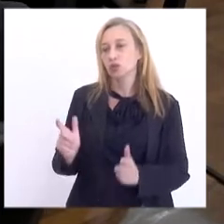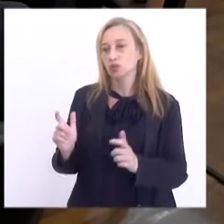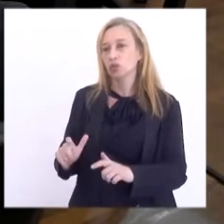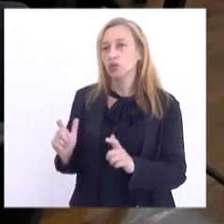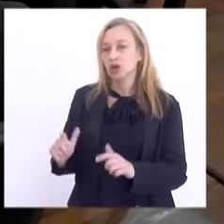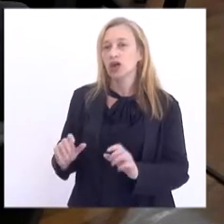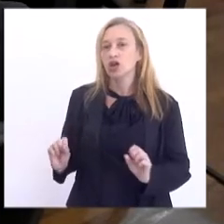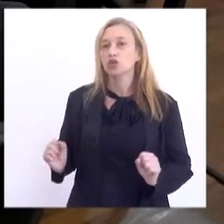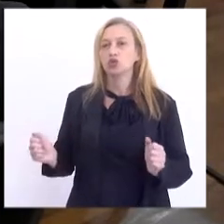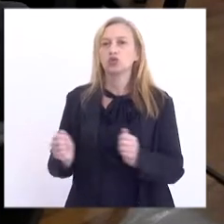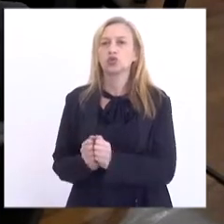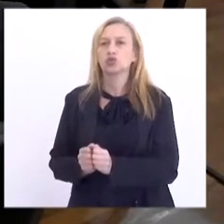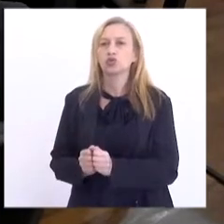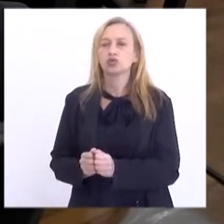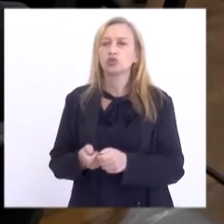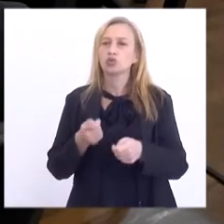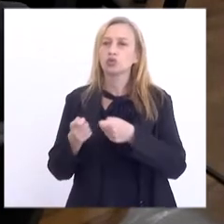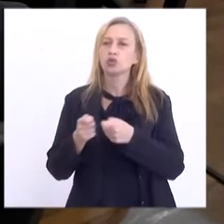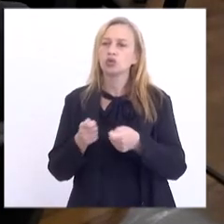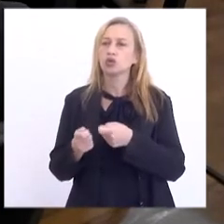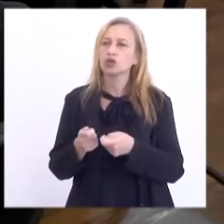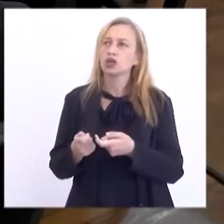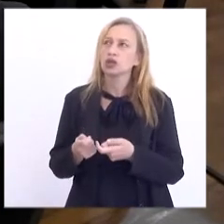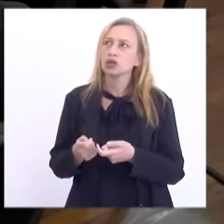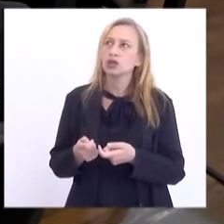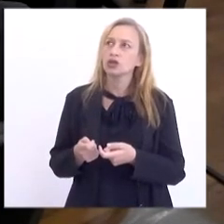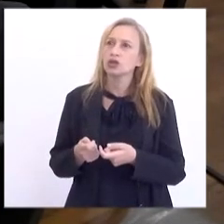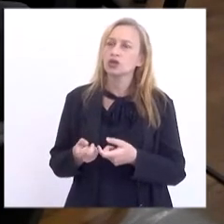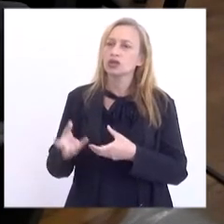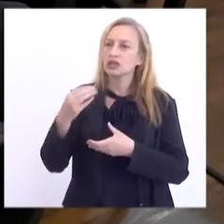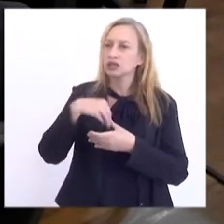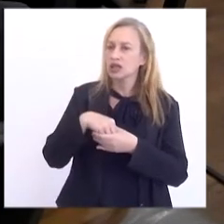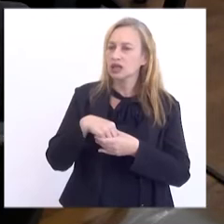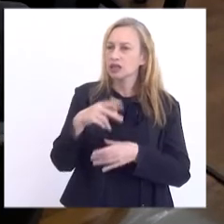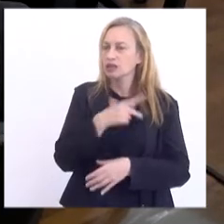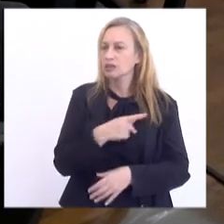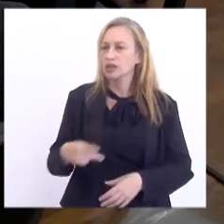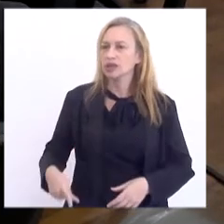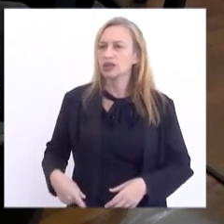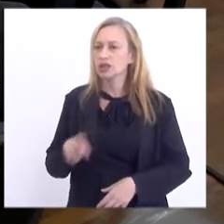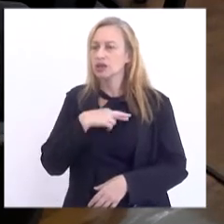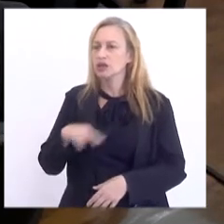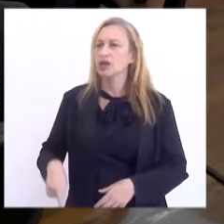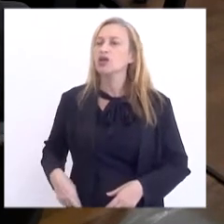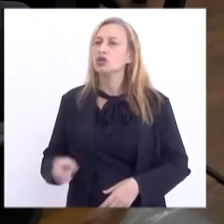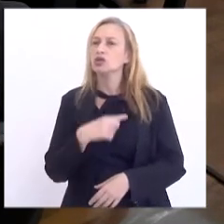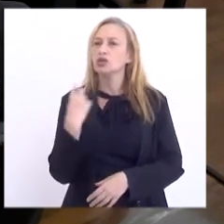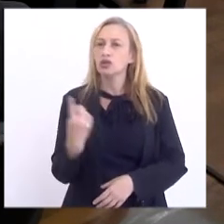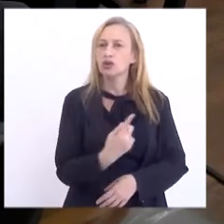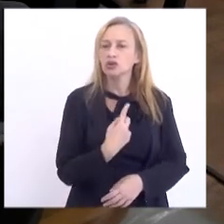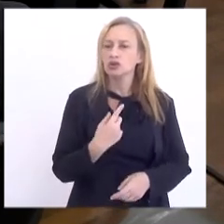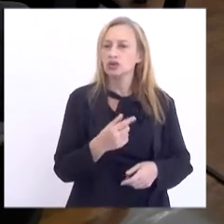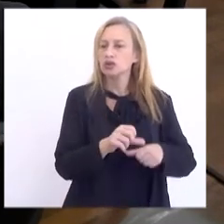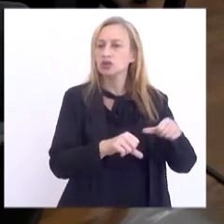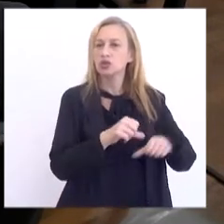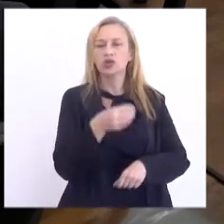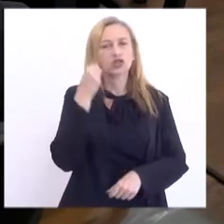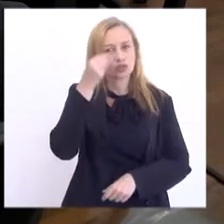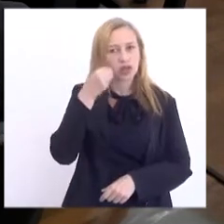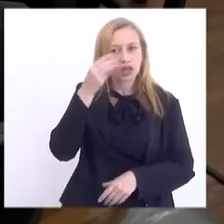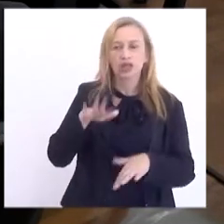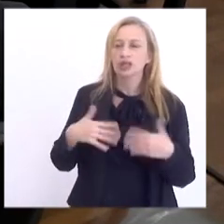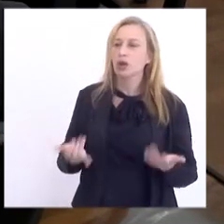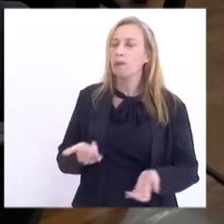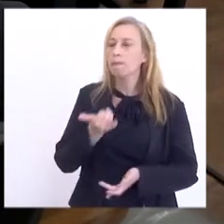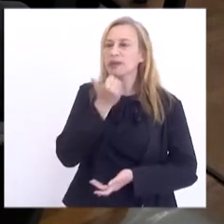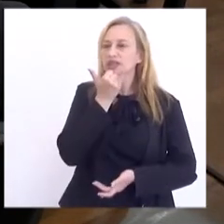junto lá Controladoria com um controle interno da presidência da república Onde nós estamos fazer uma troca de experiência